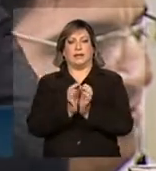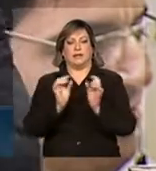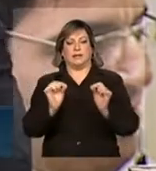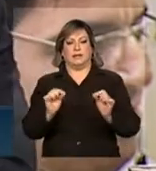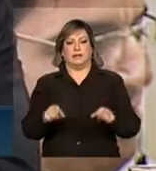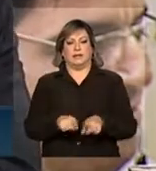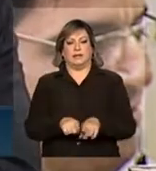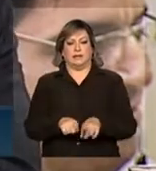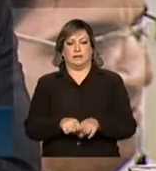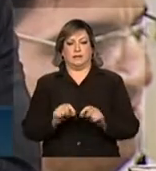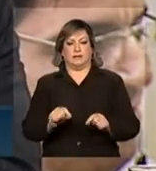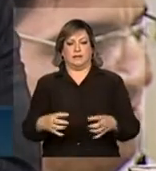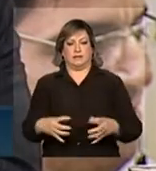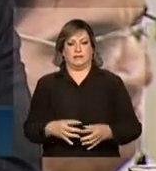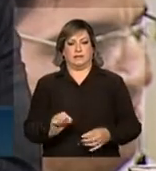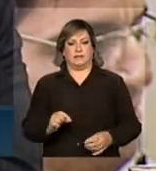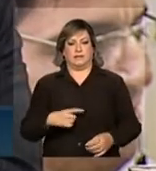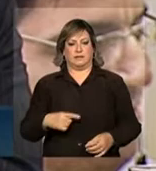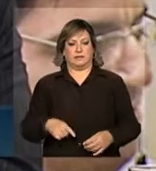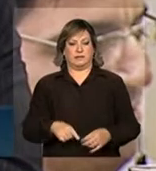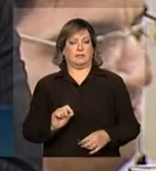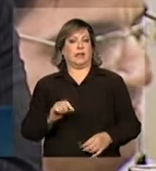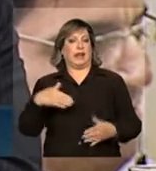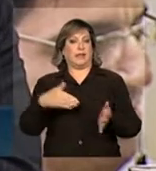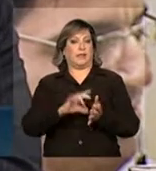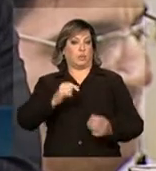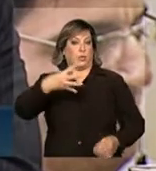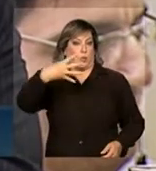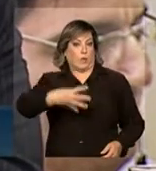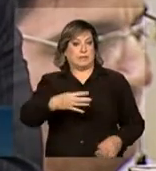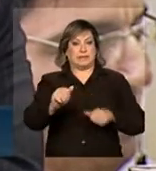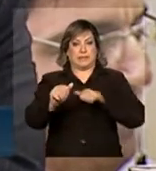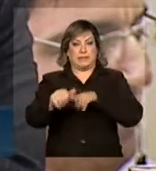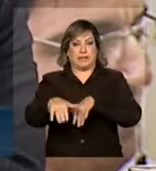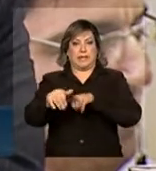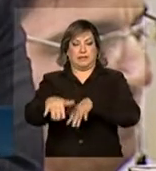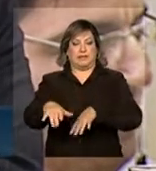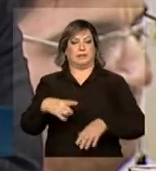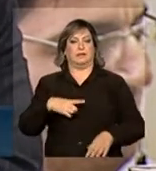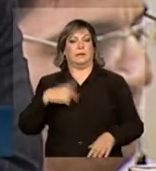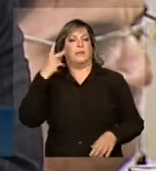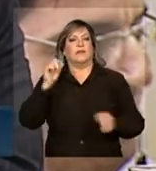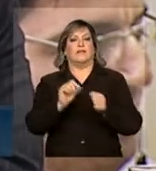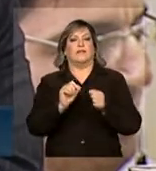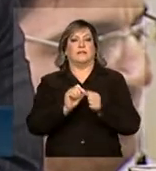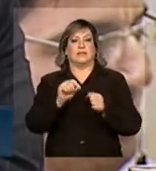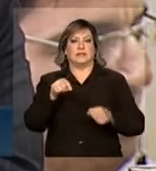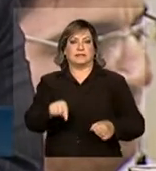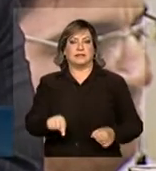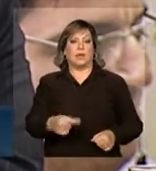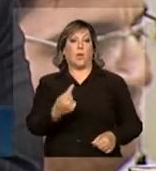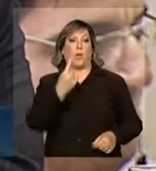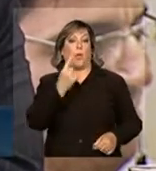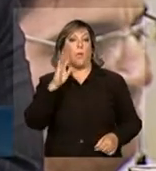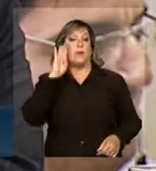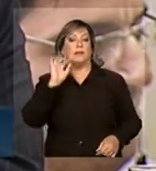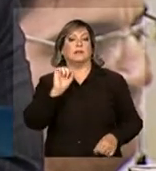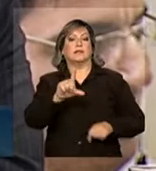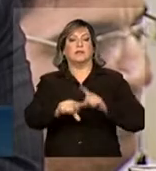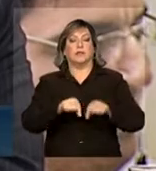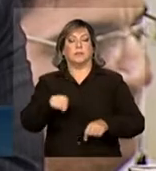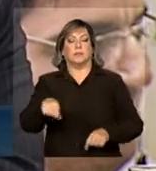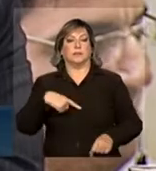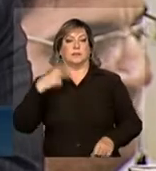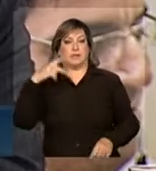tem até o dia 4 de setembro para fazer uma das opções entre os